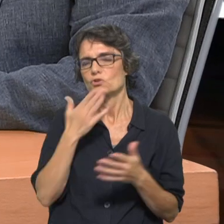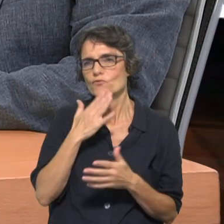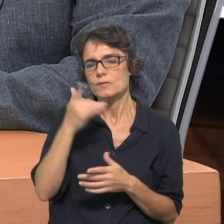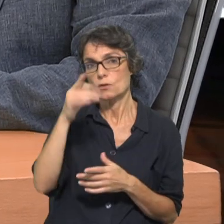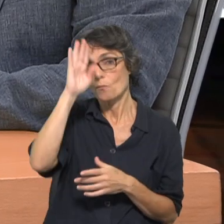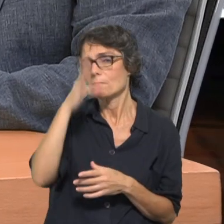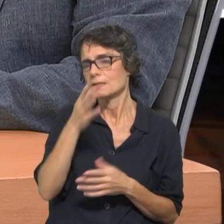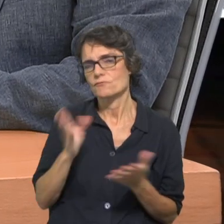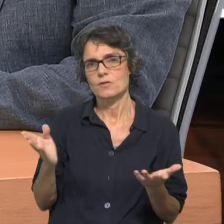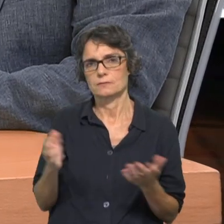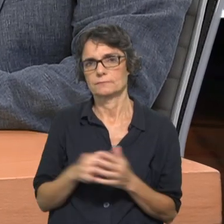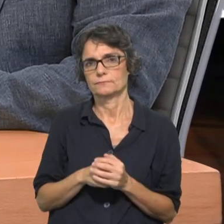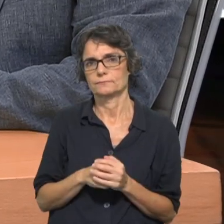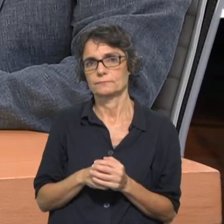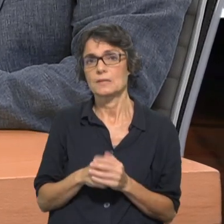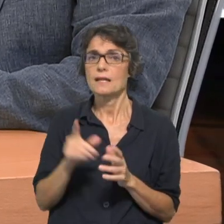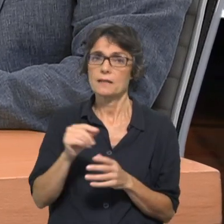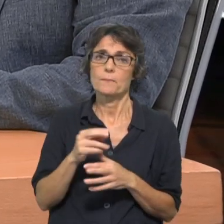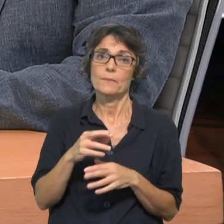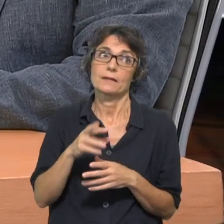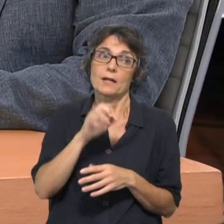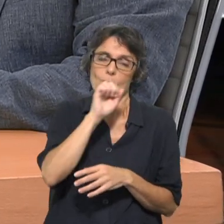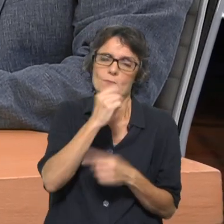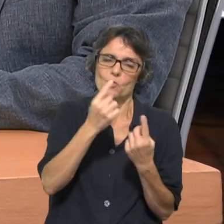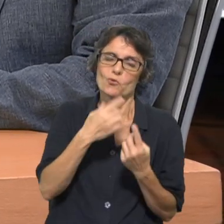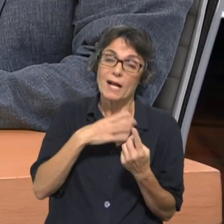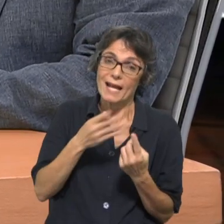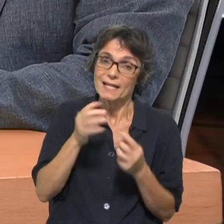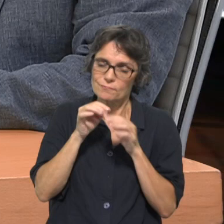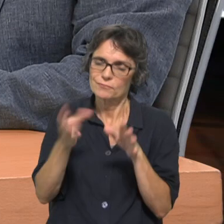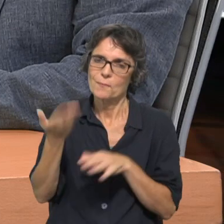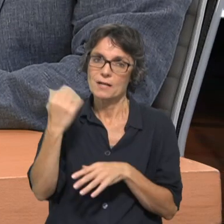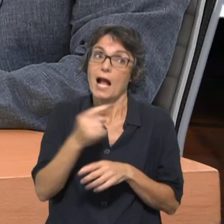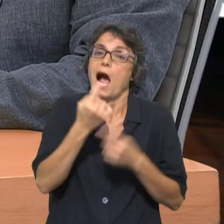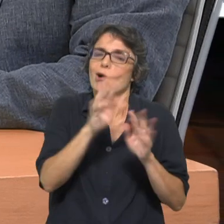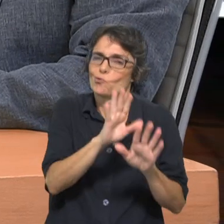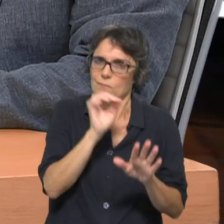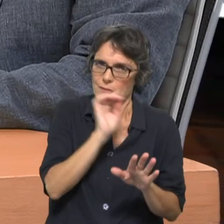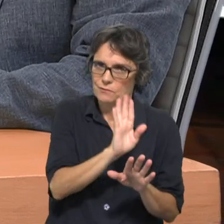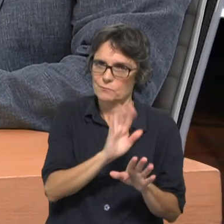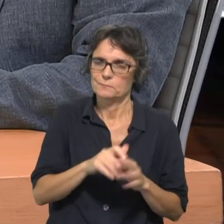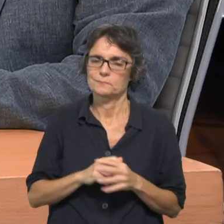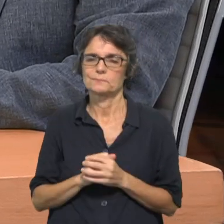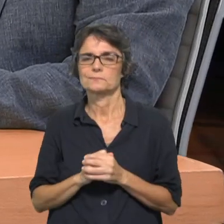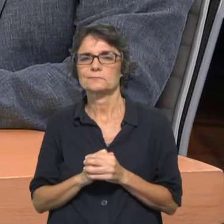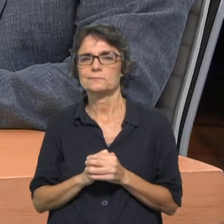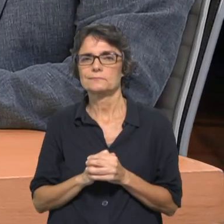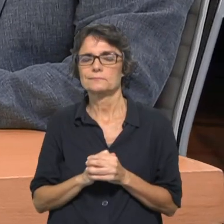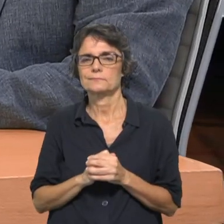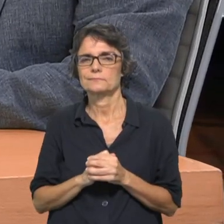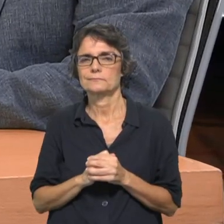os bispos desejariam, alguns pelo menos, e porque eu acho que há aqui